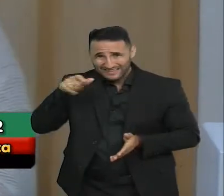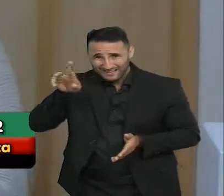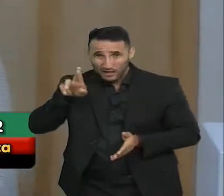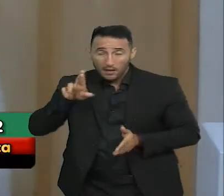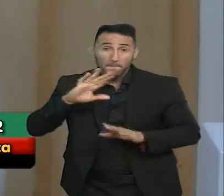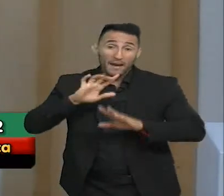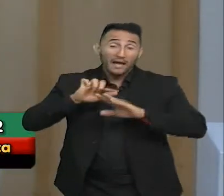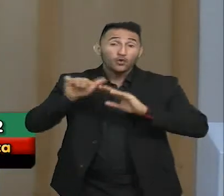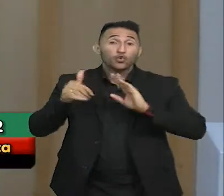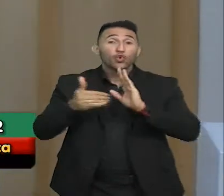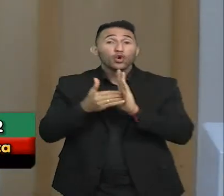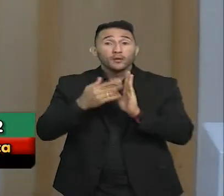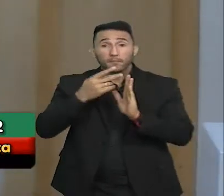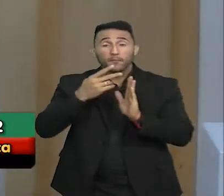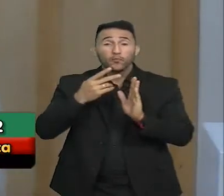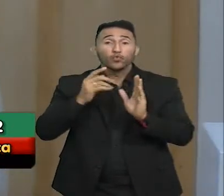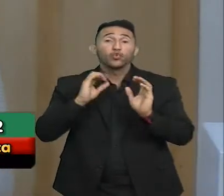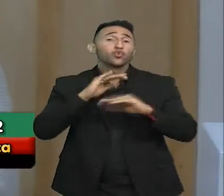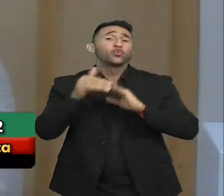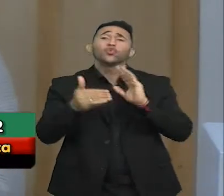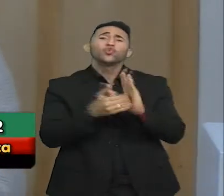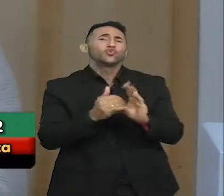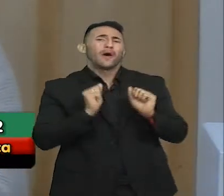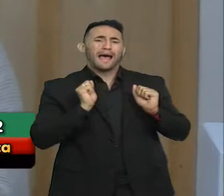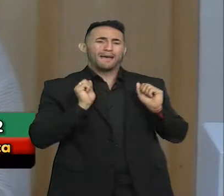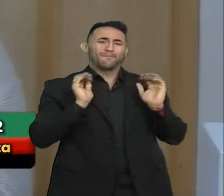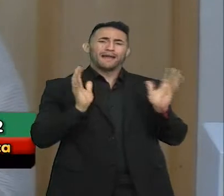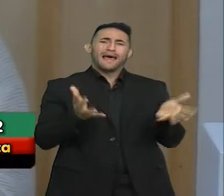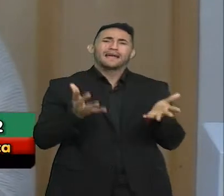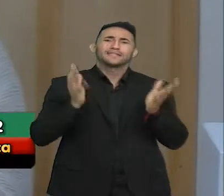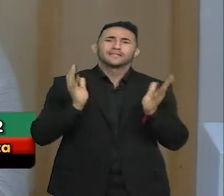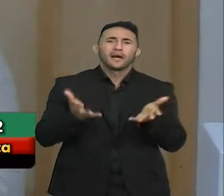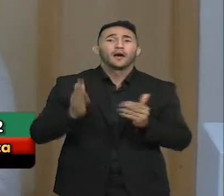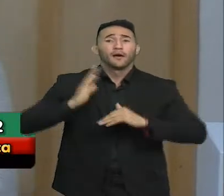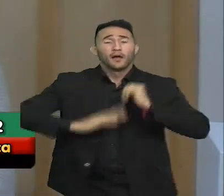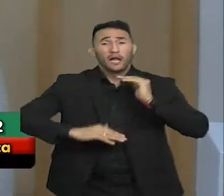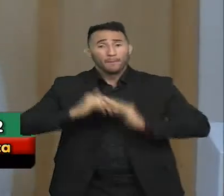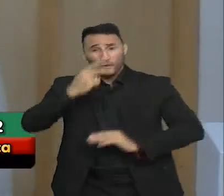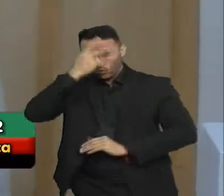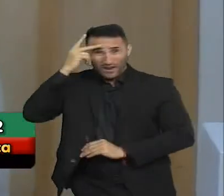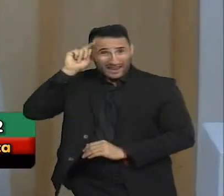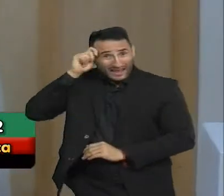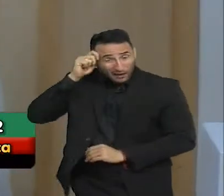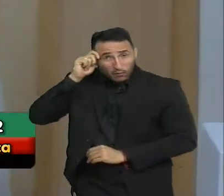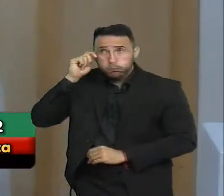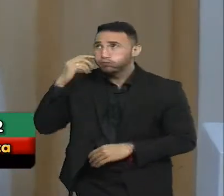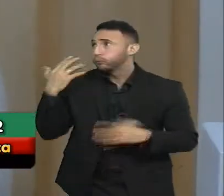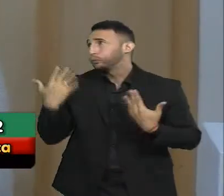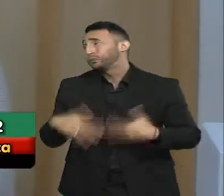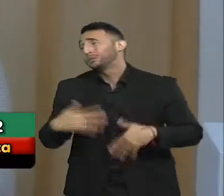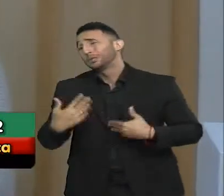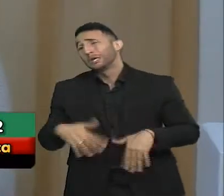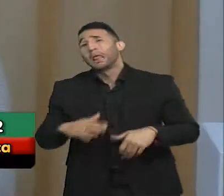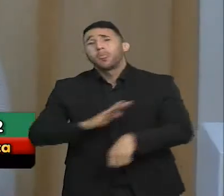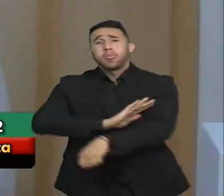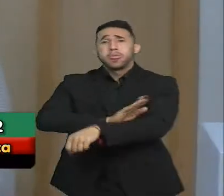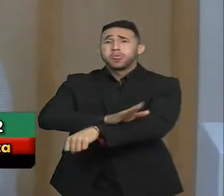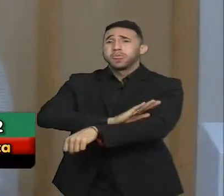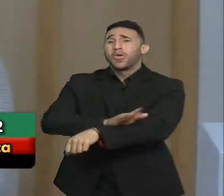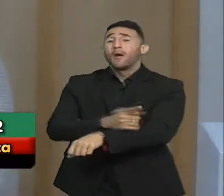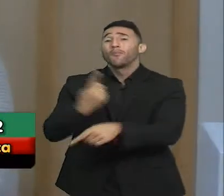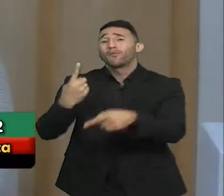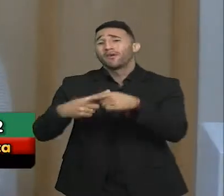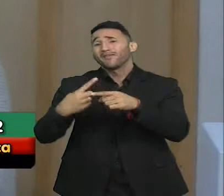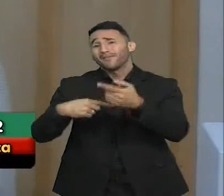que vem do preto sempre tem mais dificuldade, é uma luta. Mas sabe por quê? Porque tem ancestralidade, é de onde nós viemos,